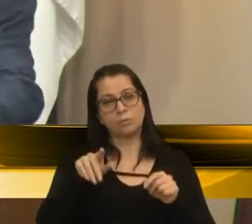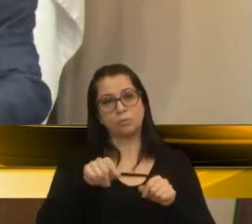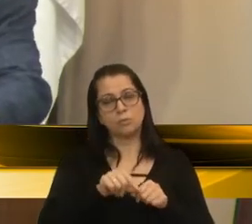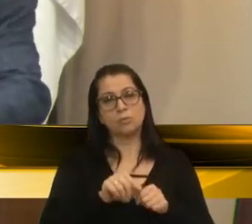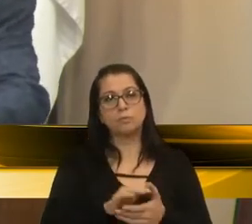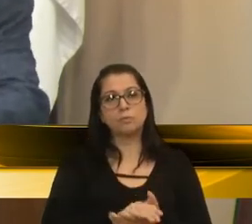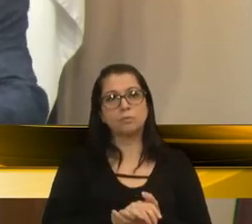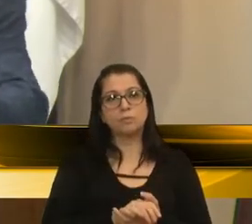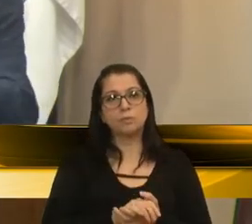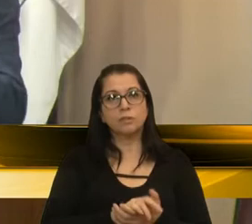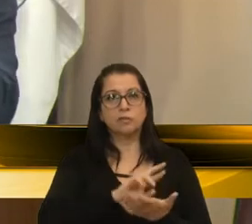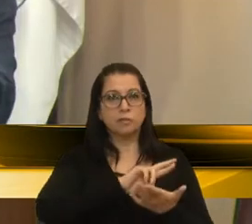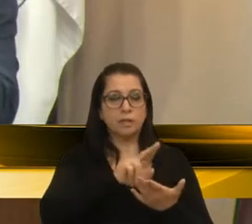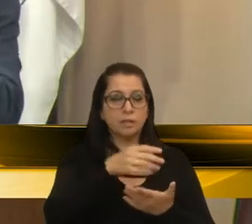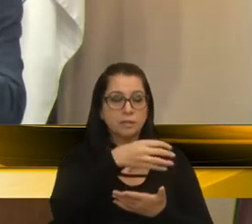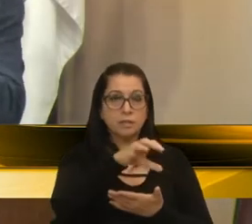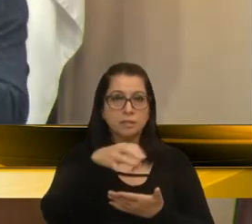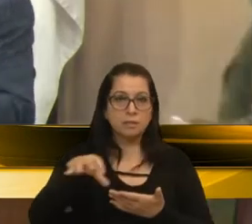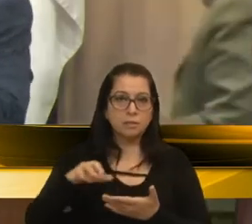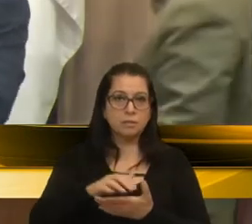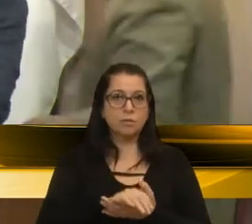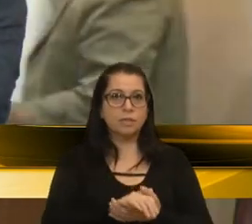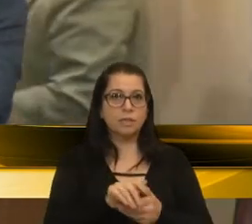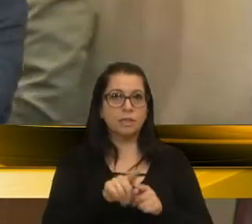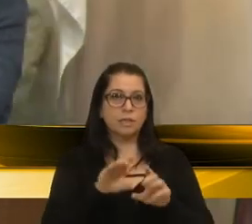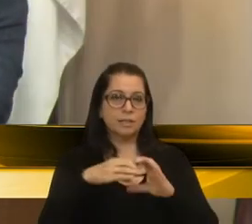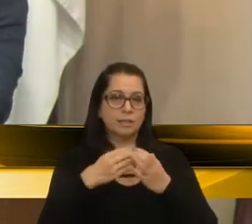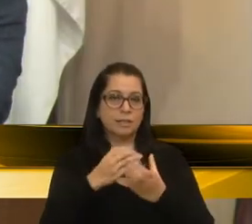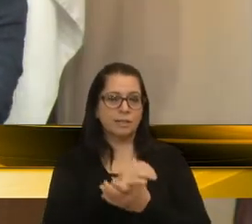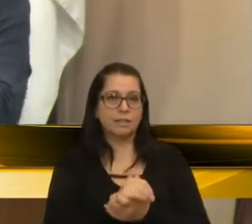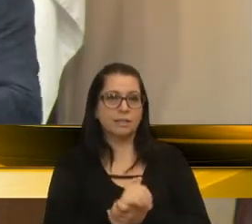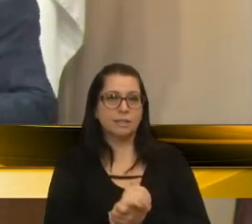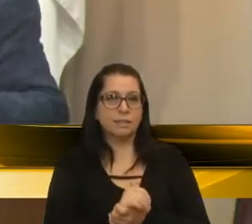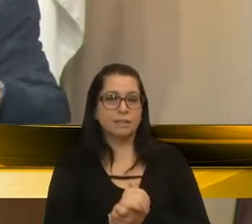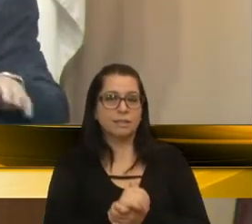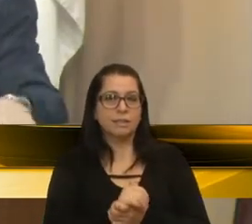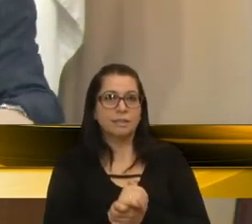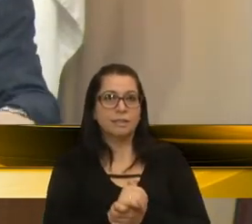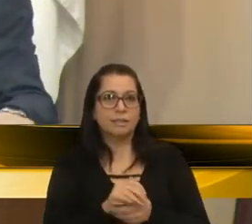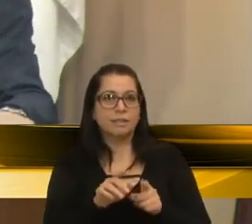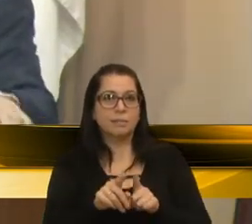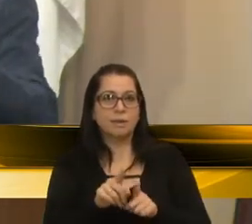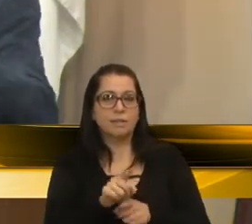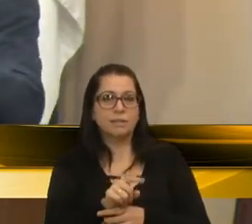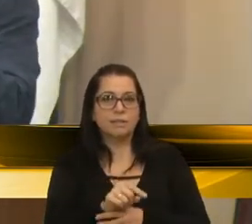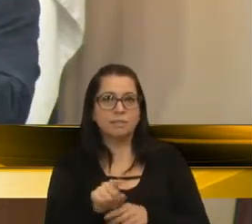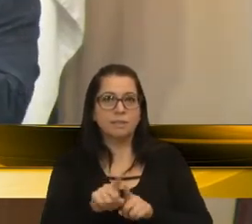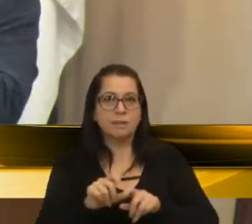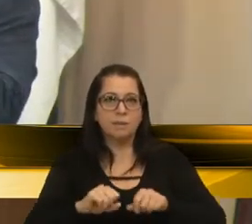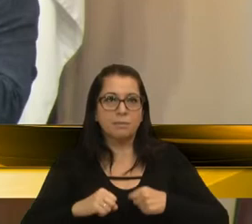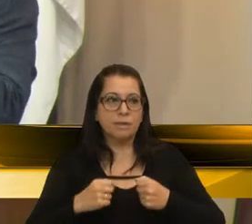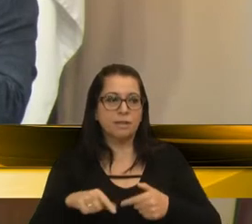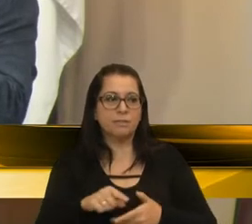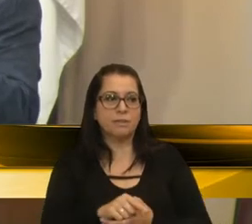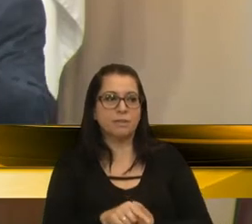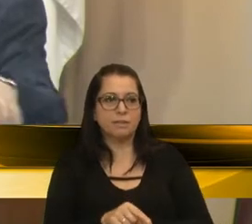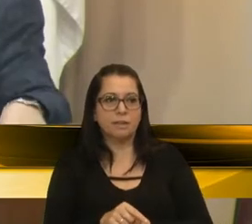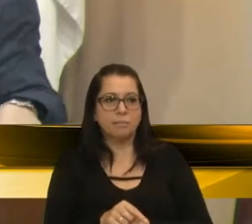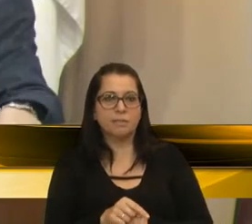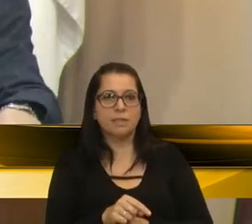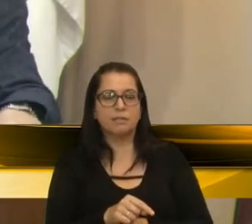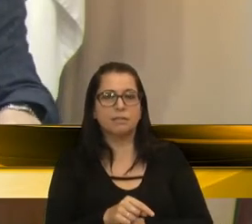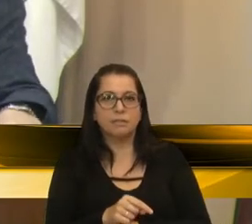com vários setores da nossa comunidade, né, vereador Felipe? E há sempre um esforço dessa casa do ponto de